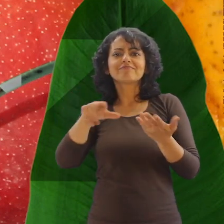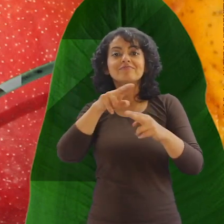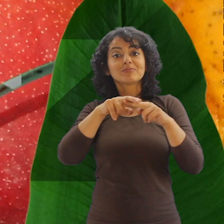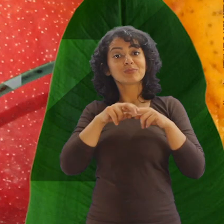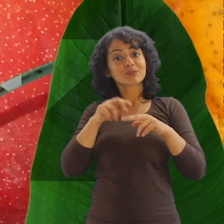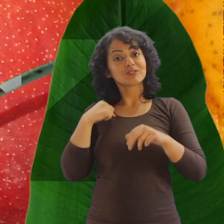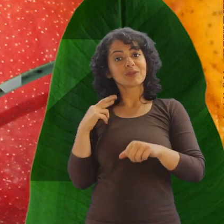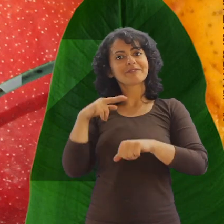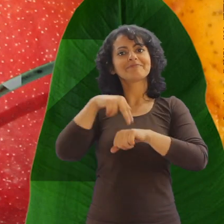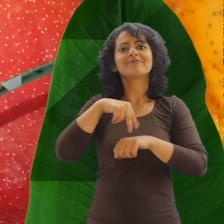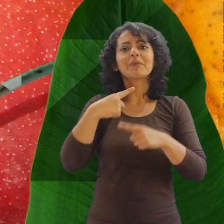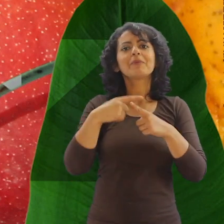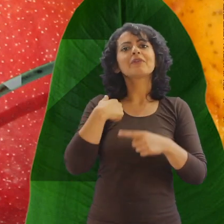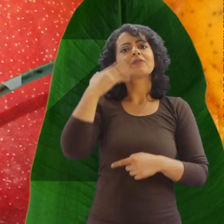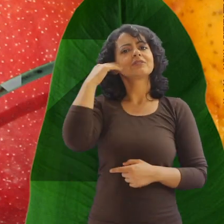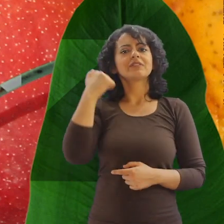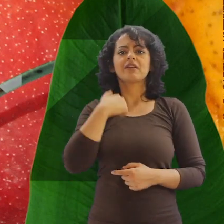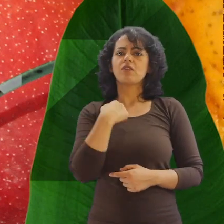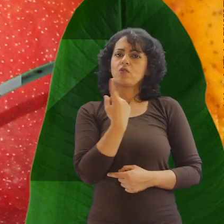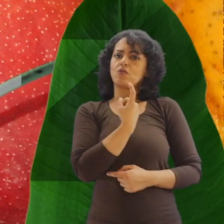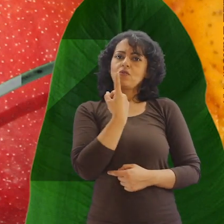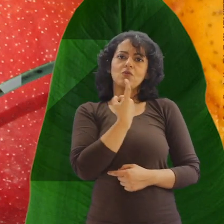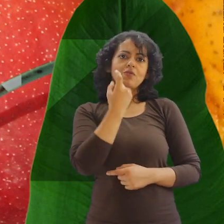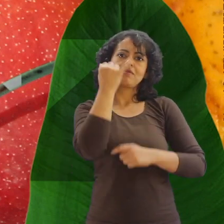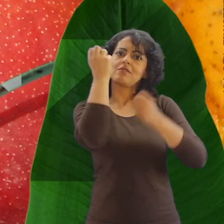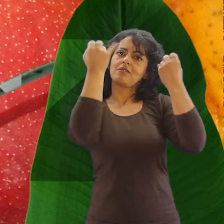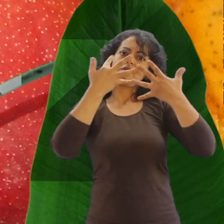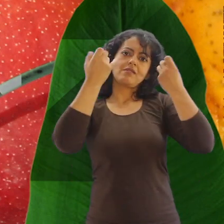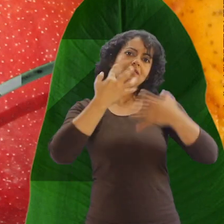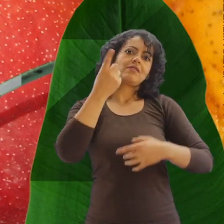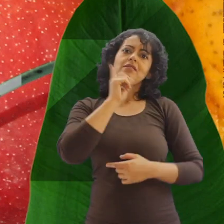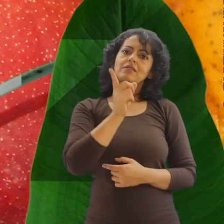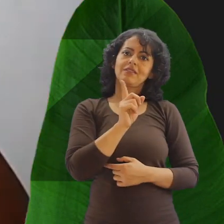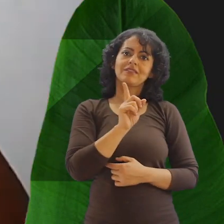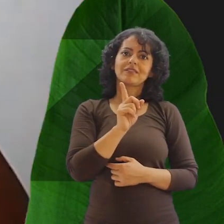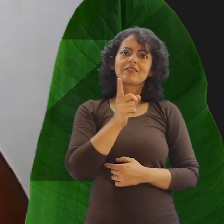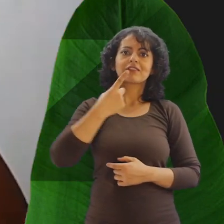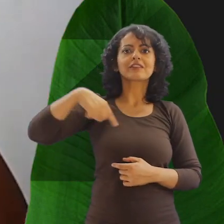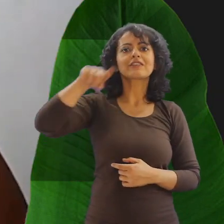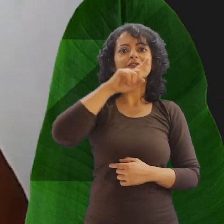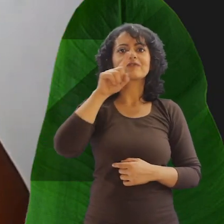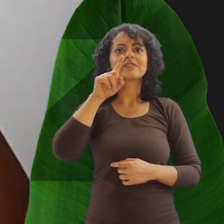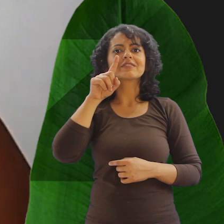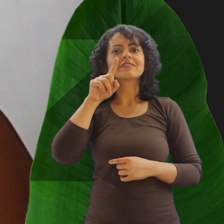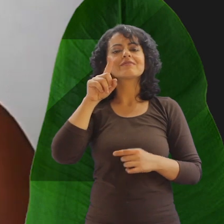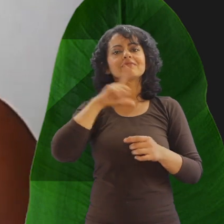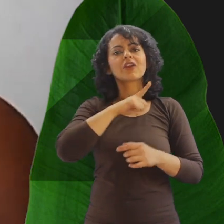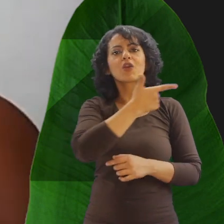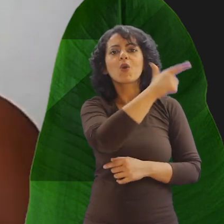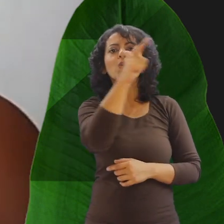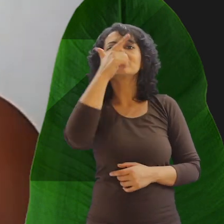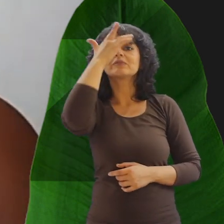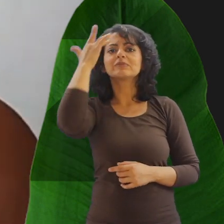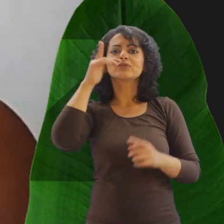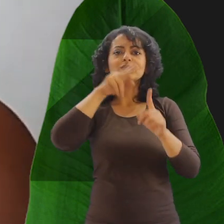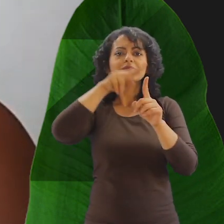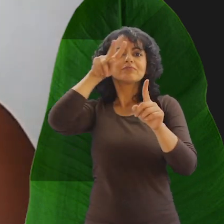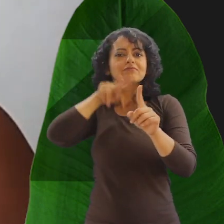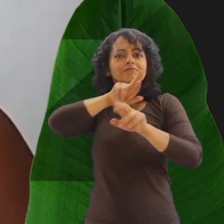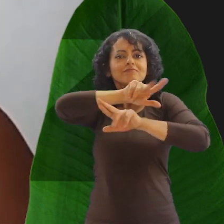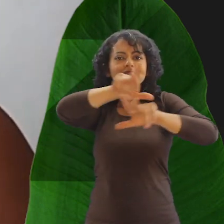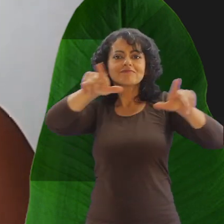aqui também por isso, porque eu sei que eu não sou a única voz que vocês vão ouvir. Isso me agrada porque quando eu for assistir, eu vou ver